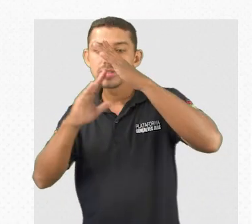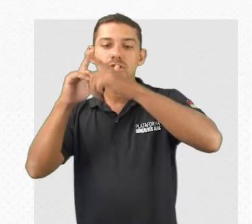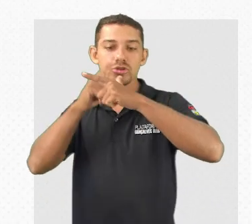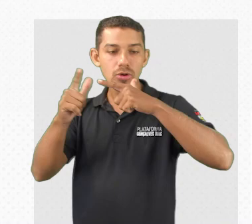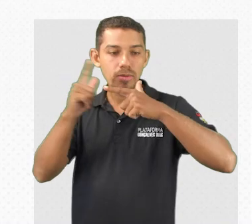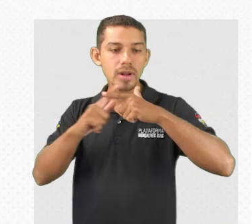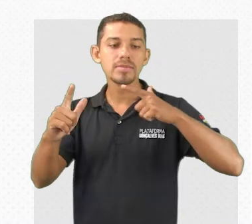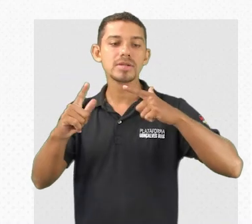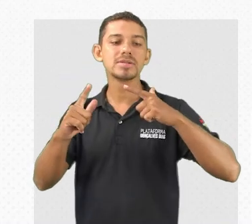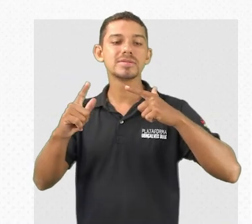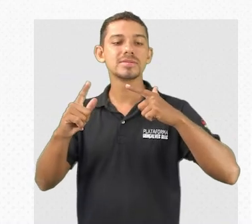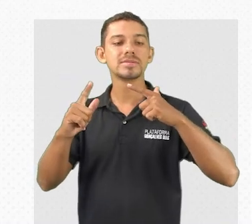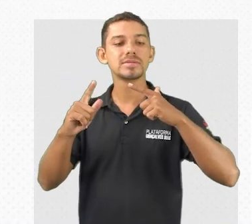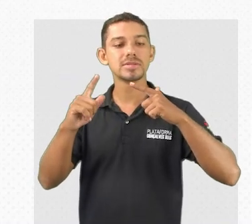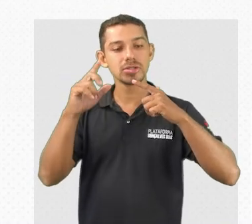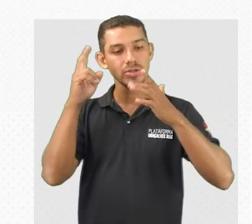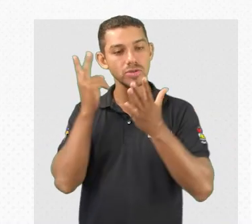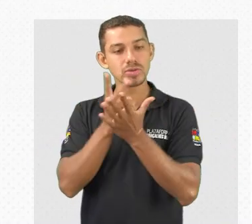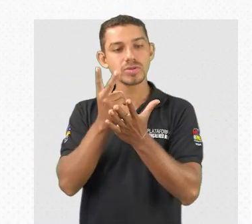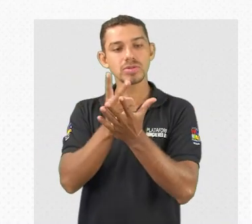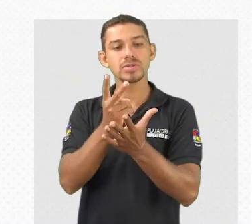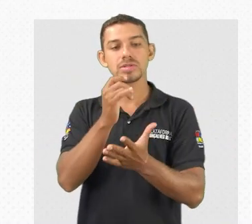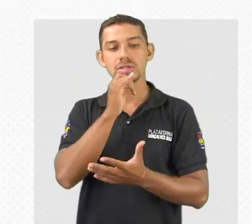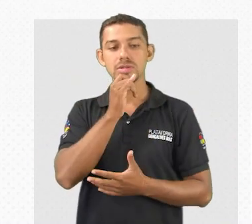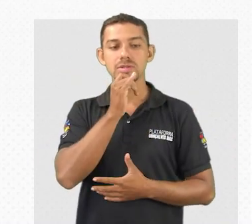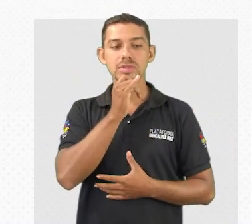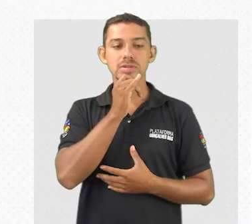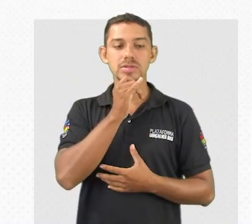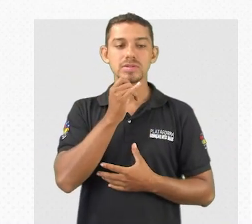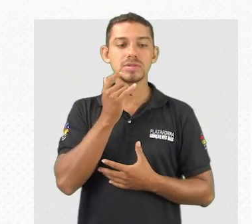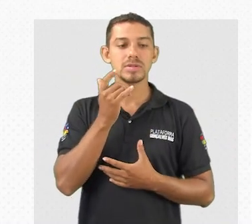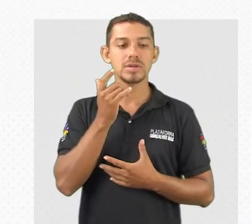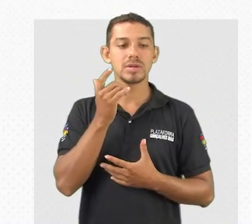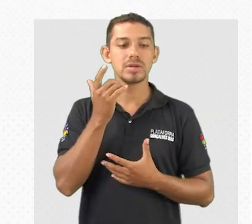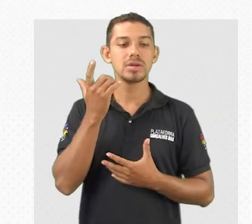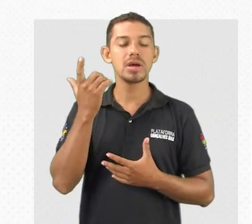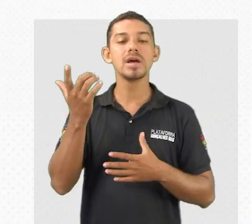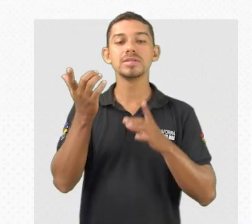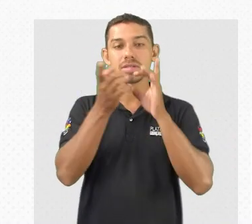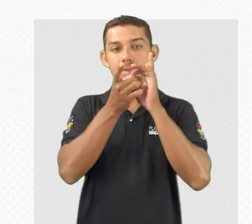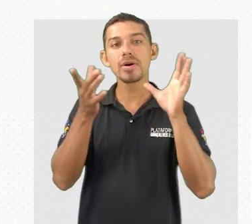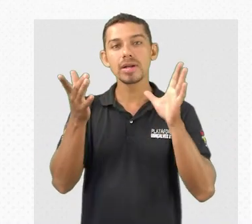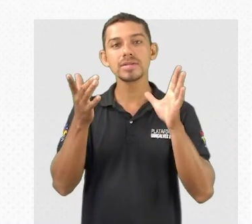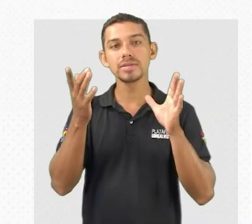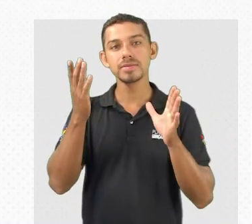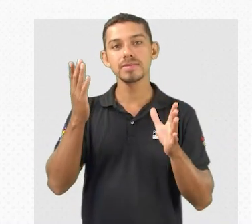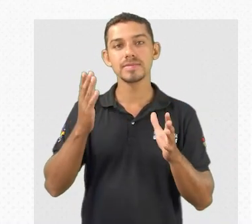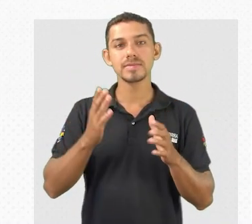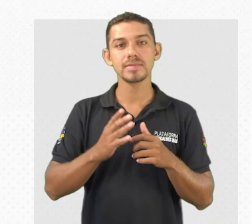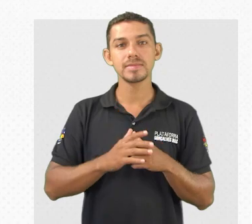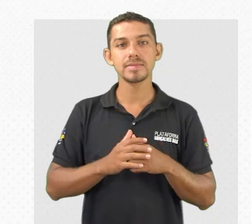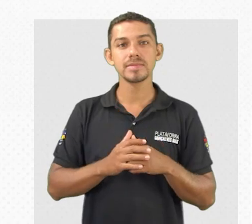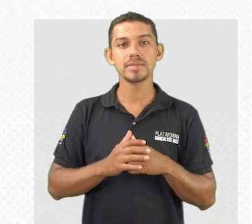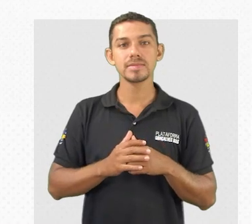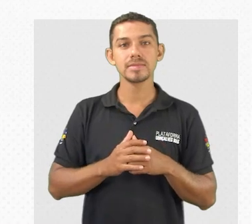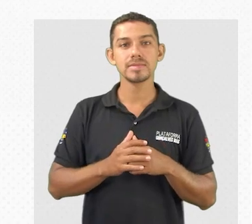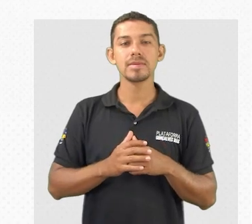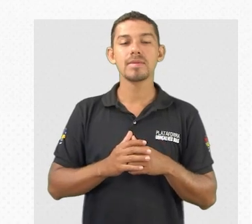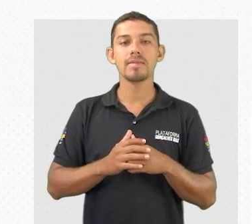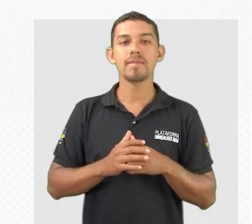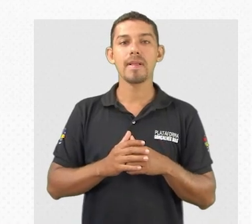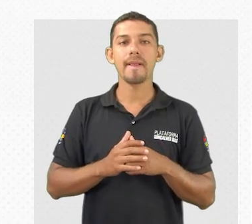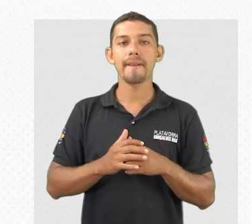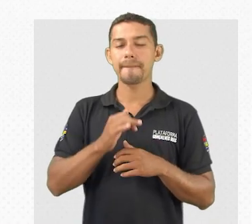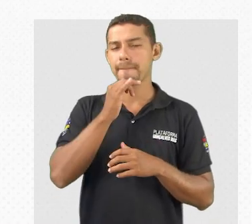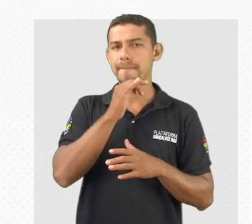problemas, ela continua a ser a principal forma de exercício da ideia de democracia, tá? E aí, claro, na medida